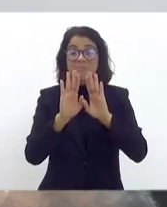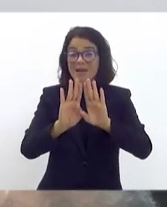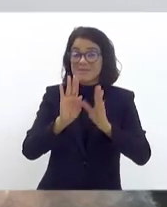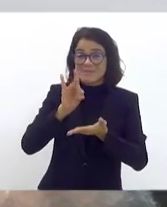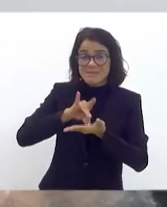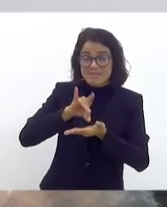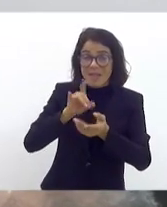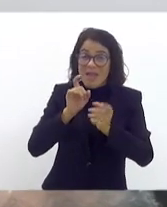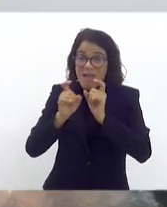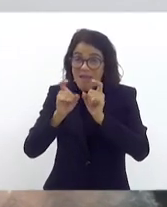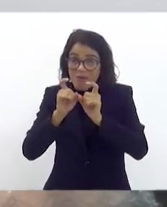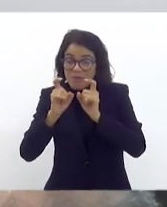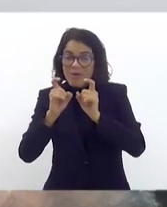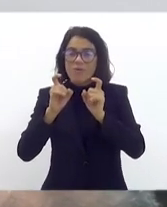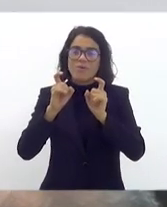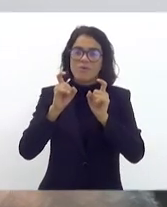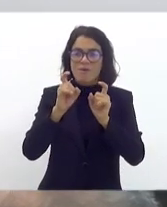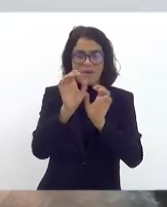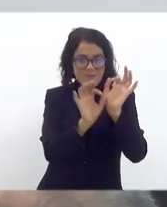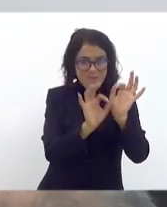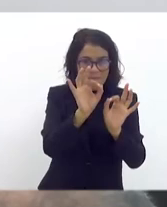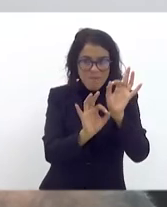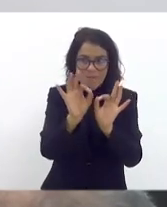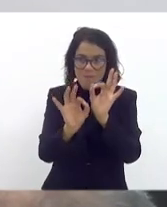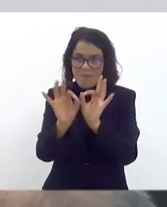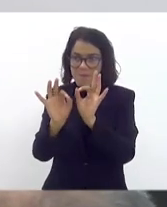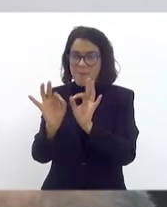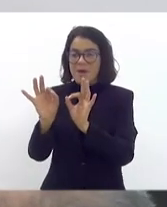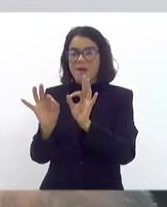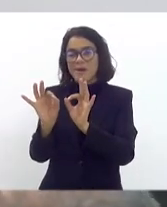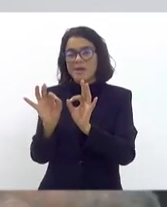essa reunião, como uma reunião preparatória, para a gente seguir